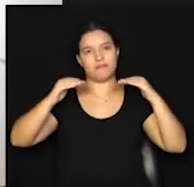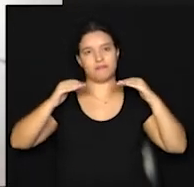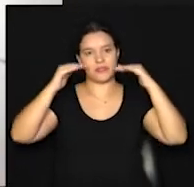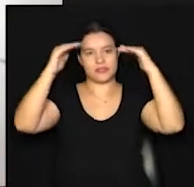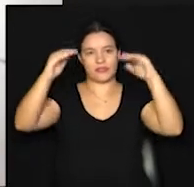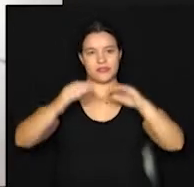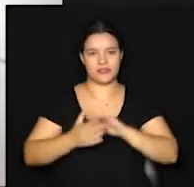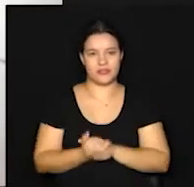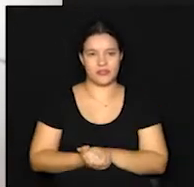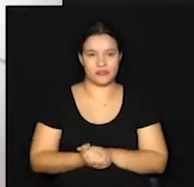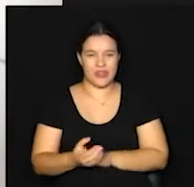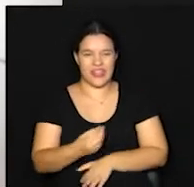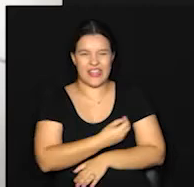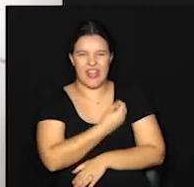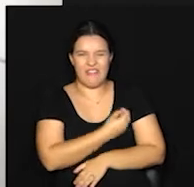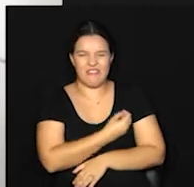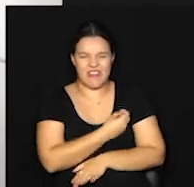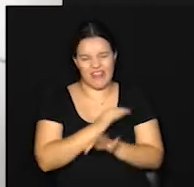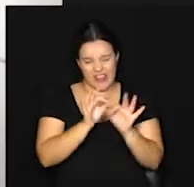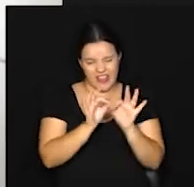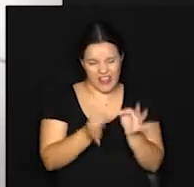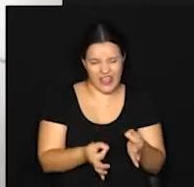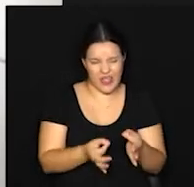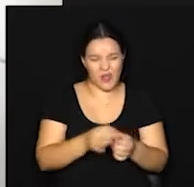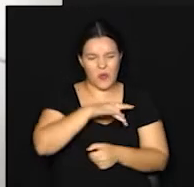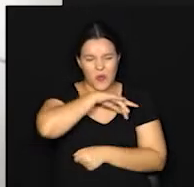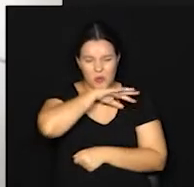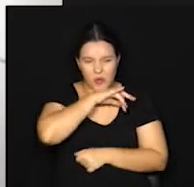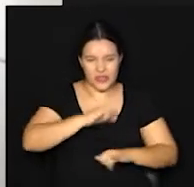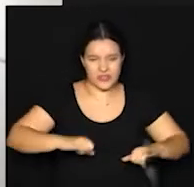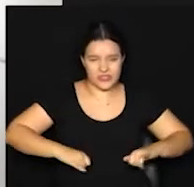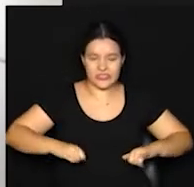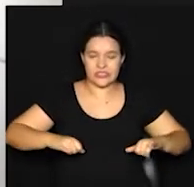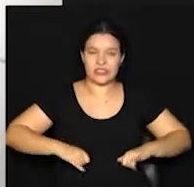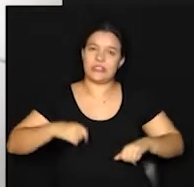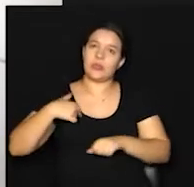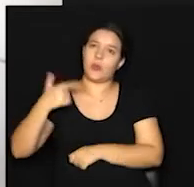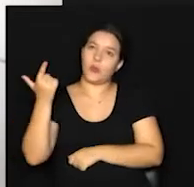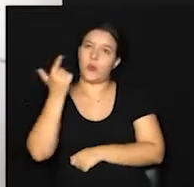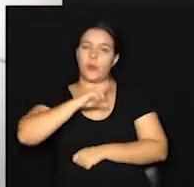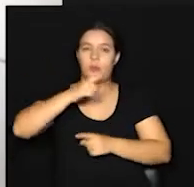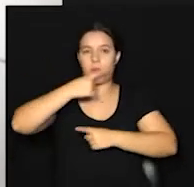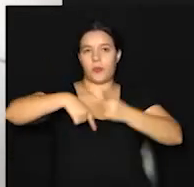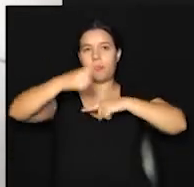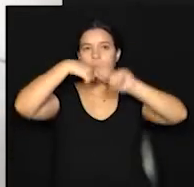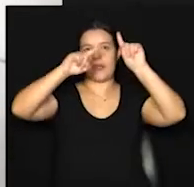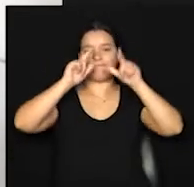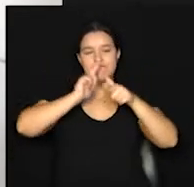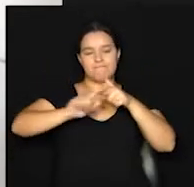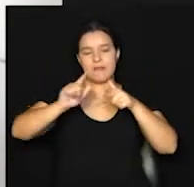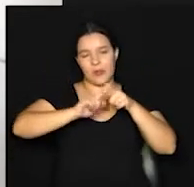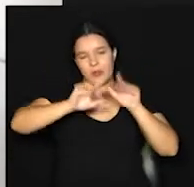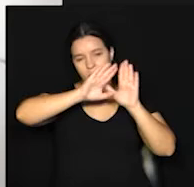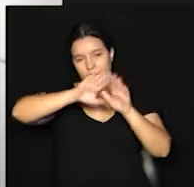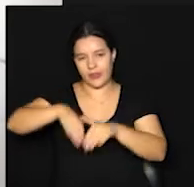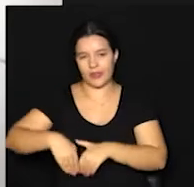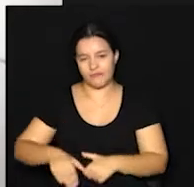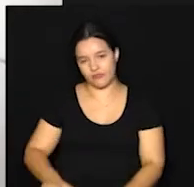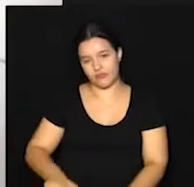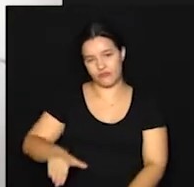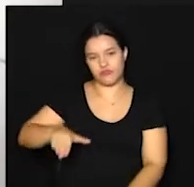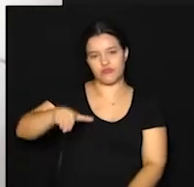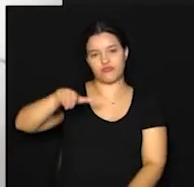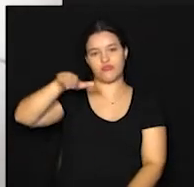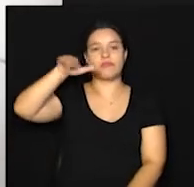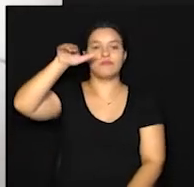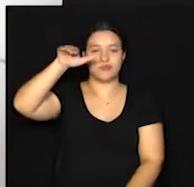do que eu estava vivendo. E foi assim que eu consegui, dar a volta por cima de todos os problemas, desde a infância até chegar na